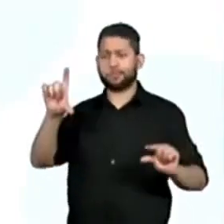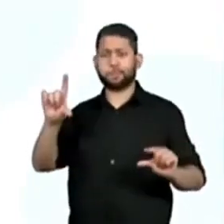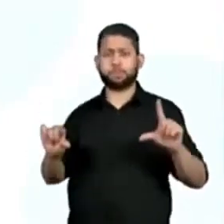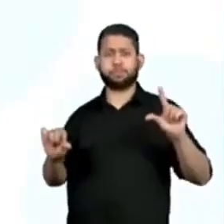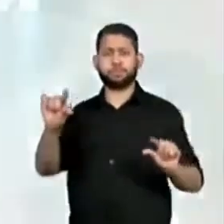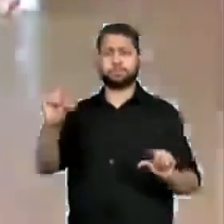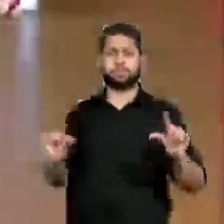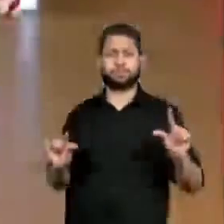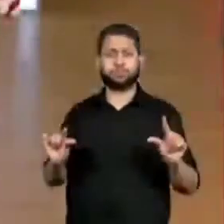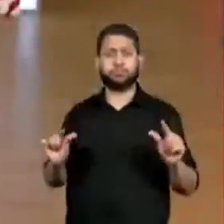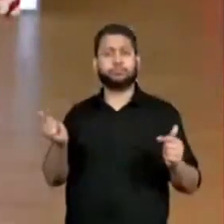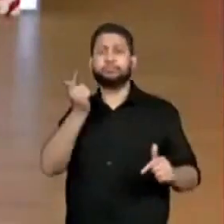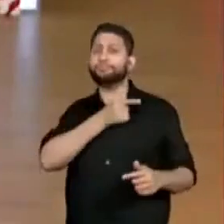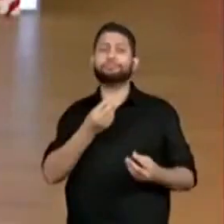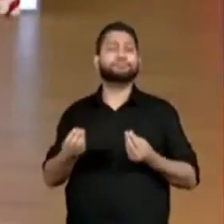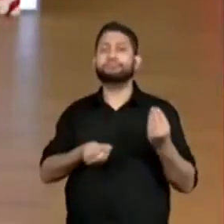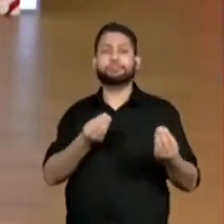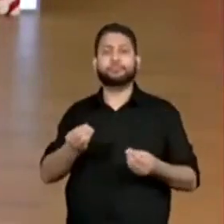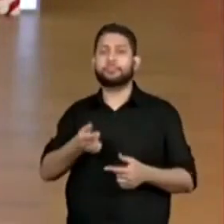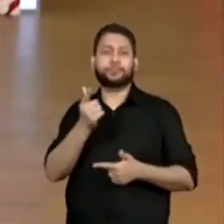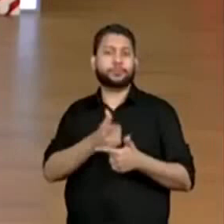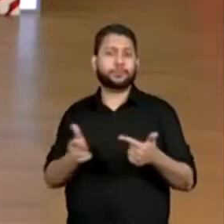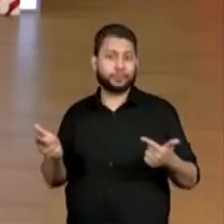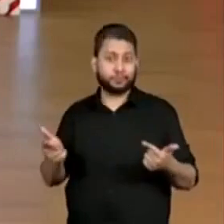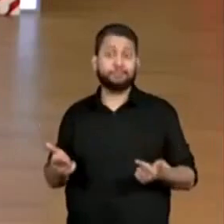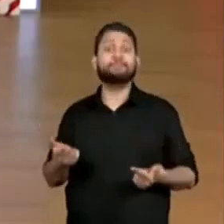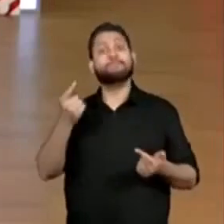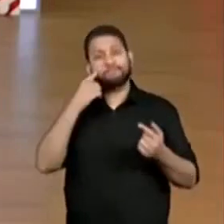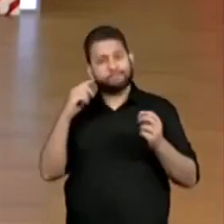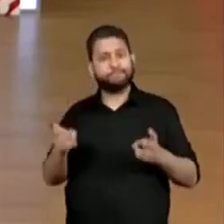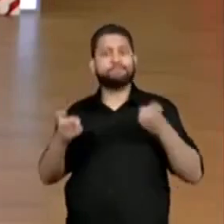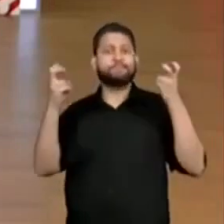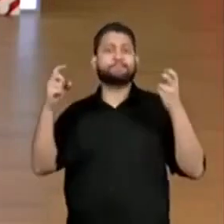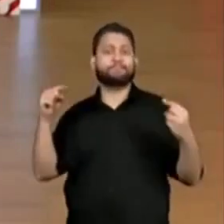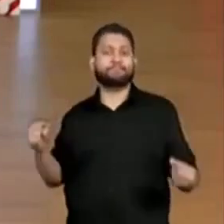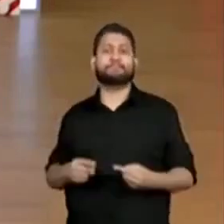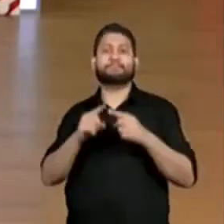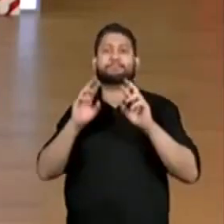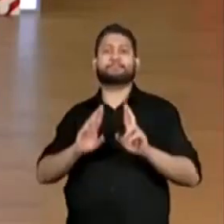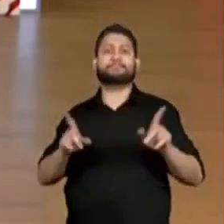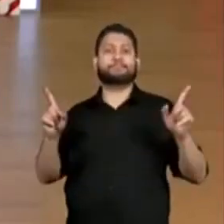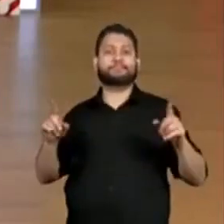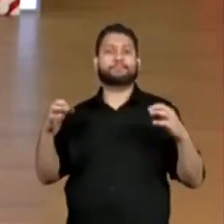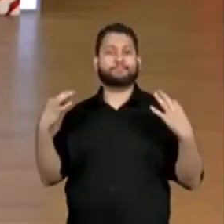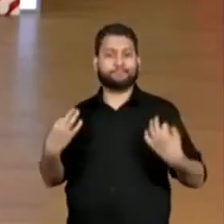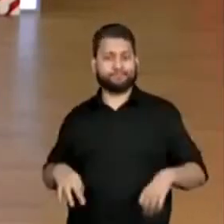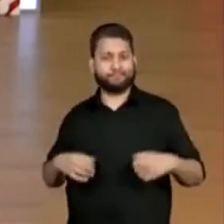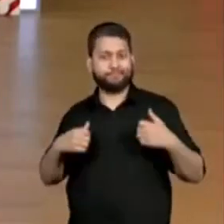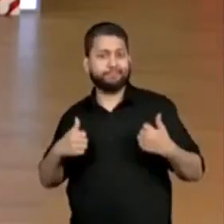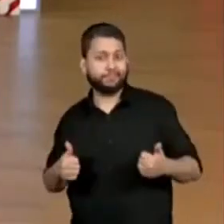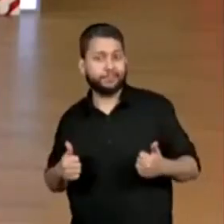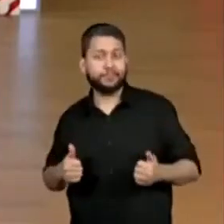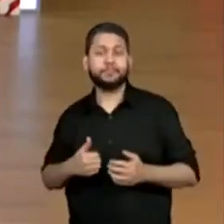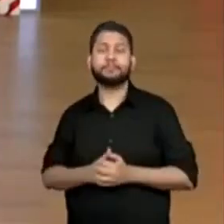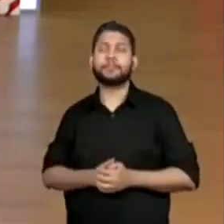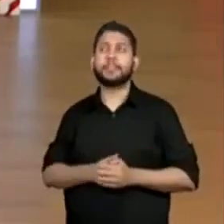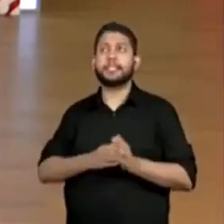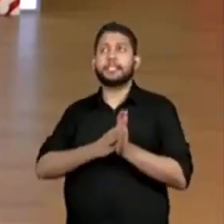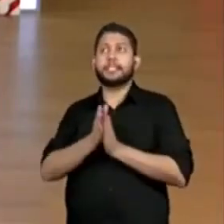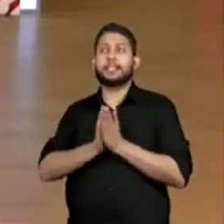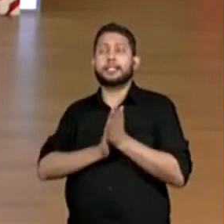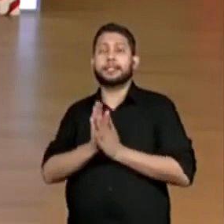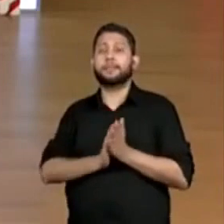então é aí que nós vamos ter a diferença certo agora nós vamos começar da